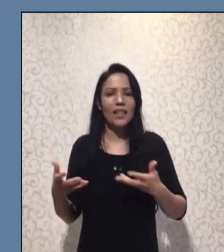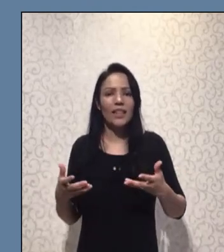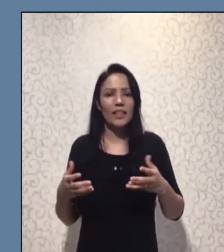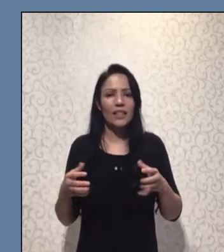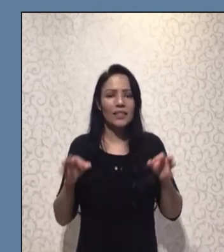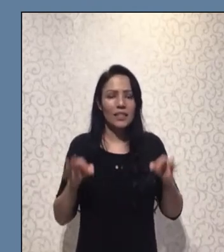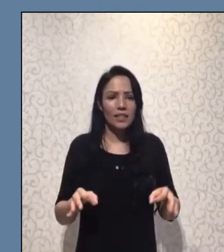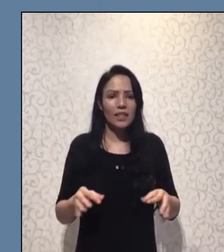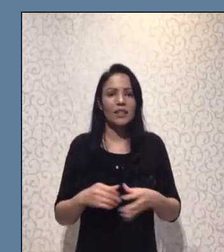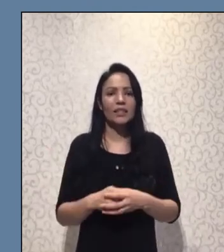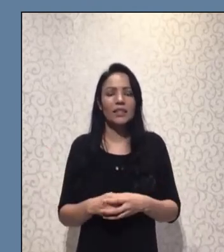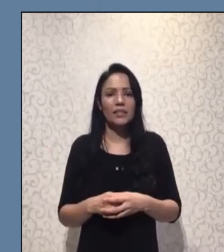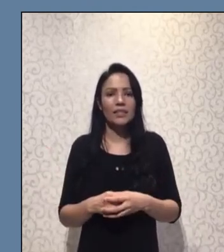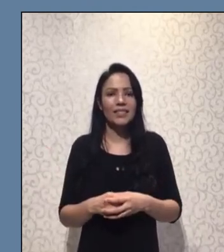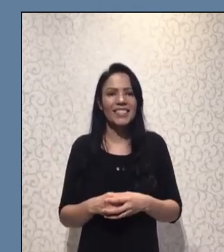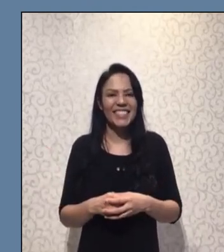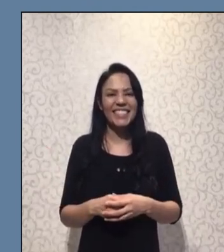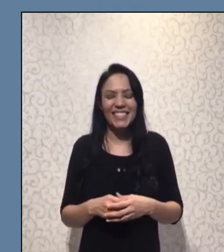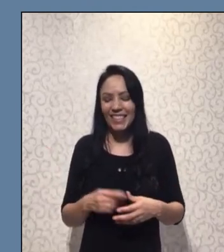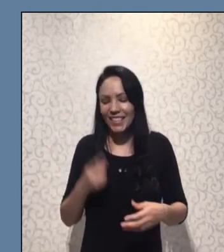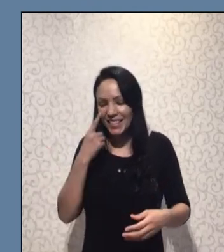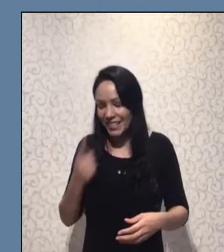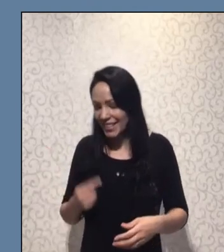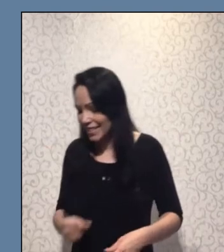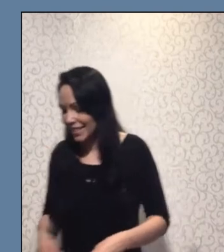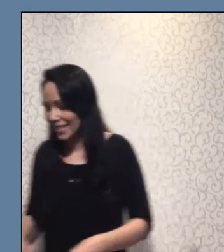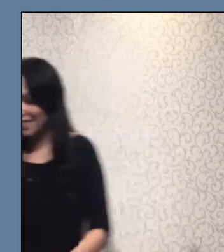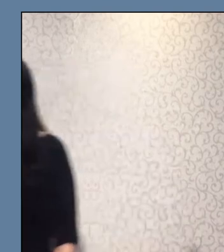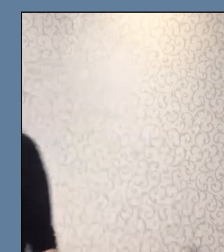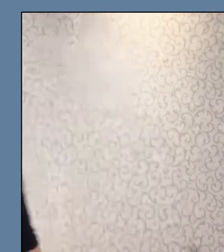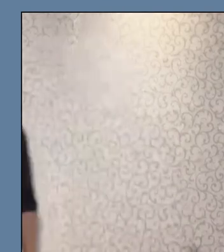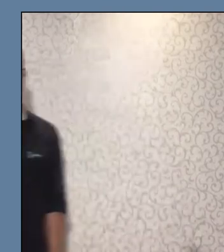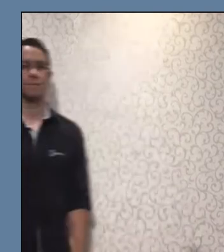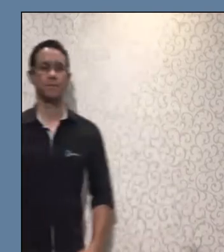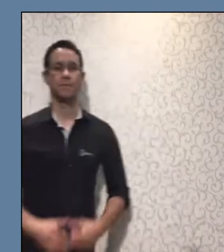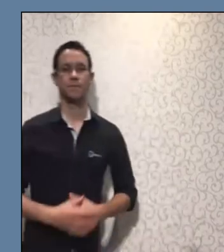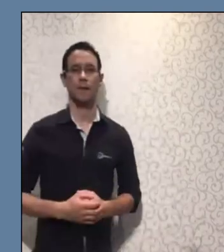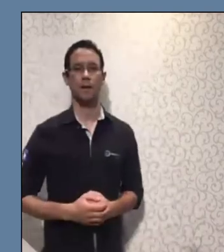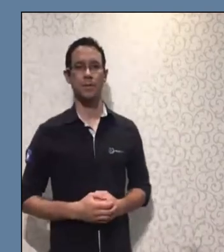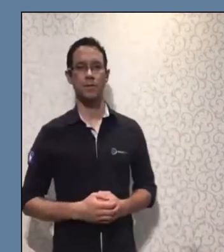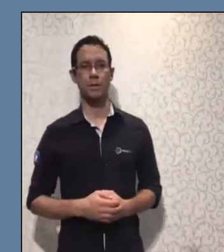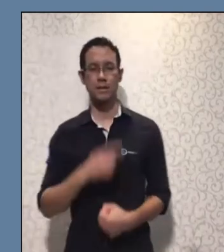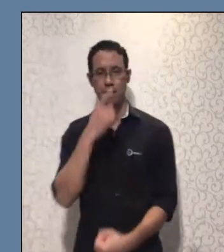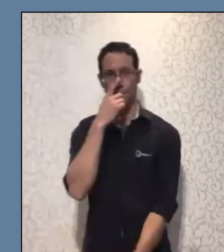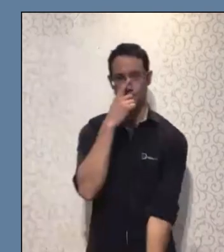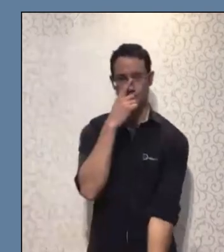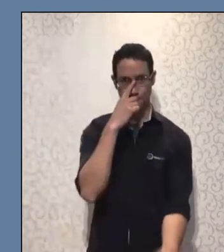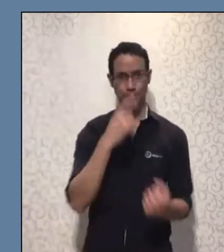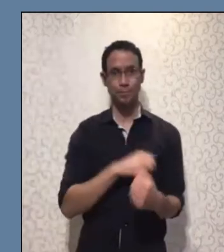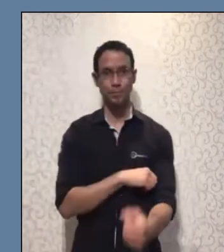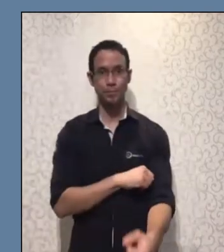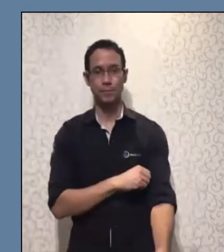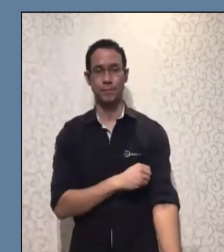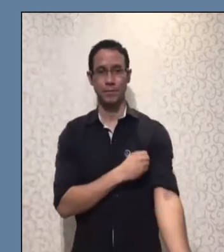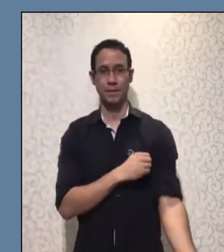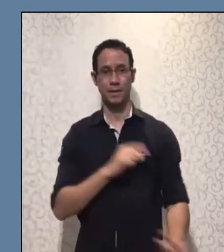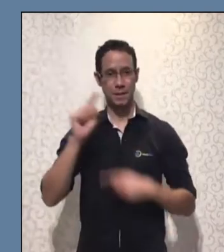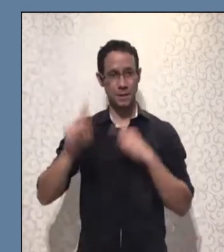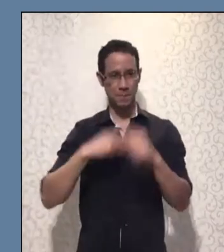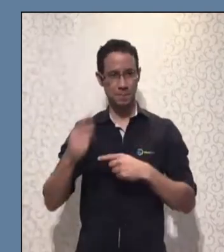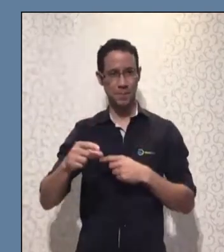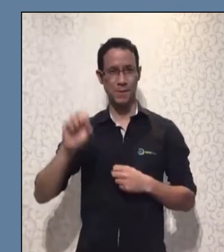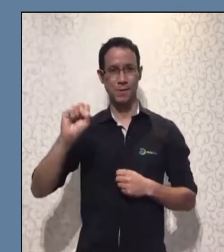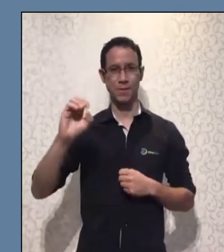palavra, te pedir para considerações finais, depois passo a palavra para a Solange, antes de devolver para o encerramento da Sabrina, mas